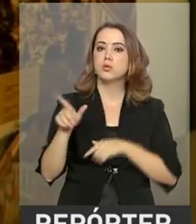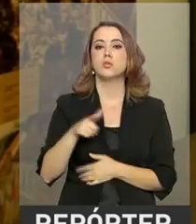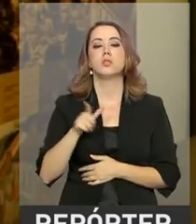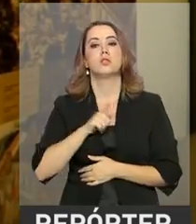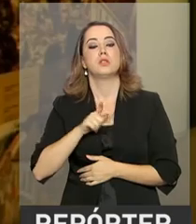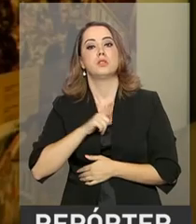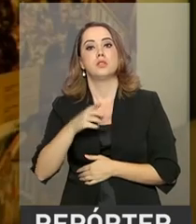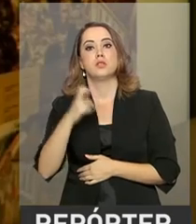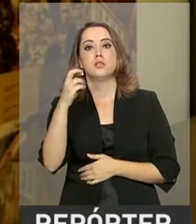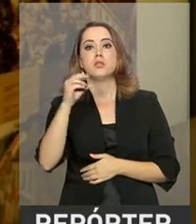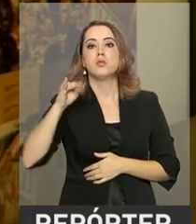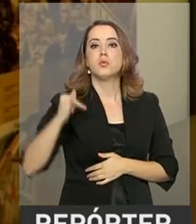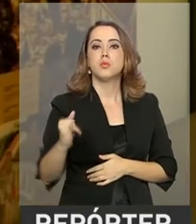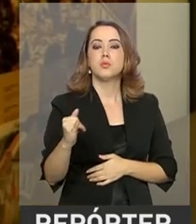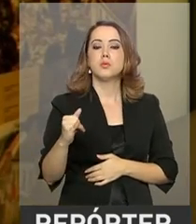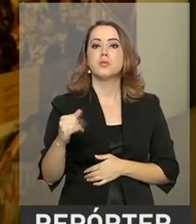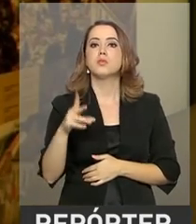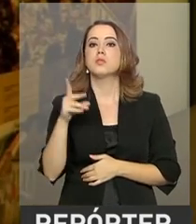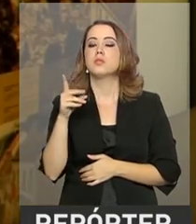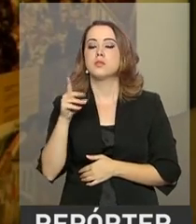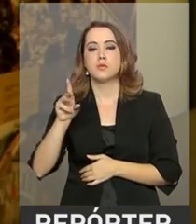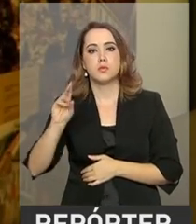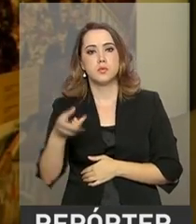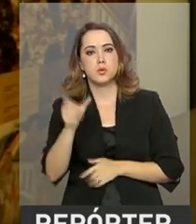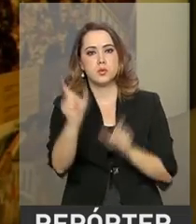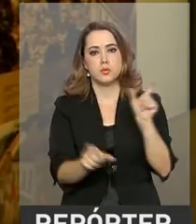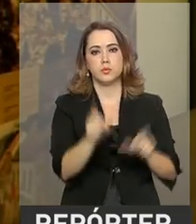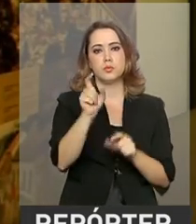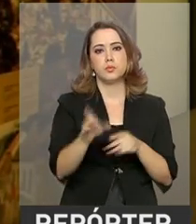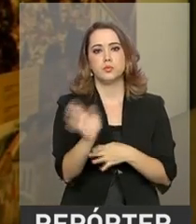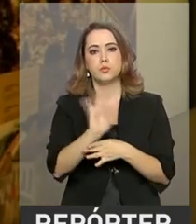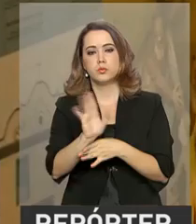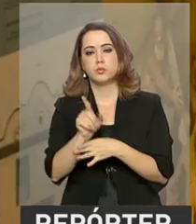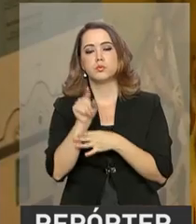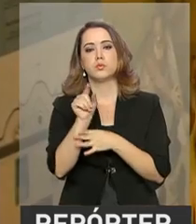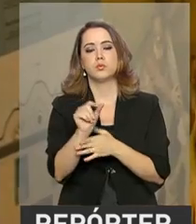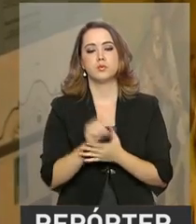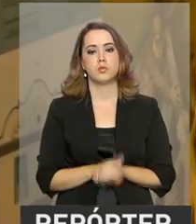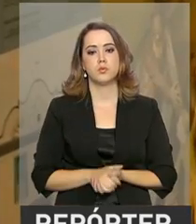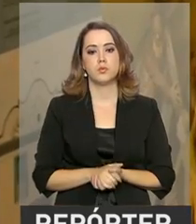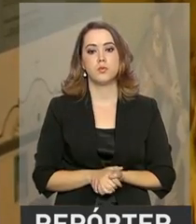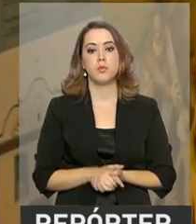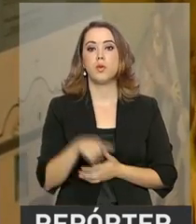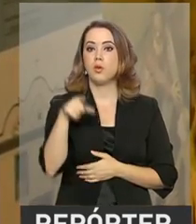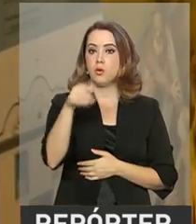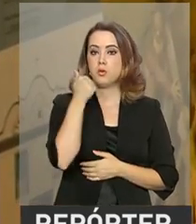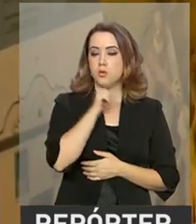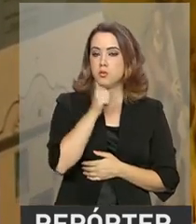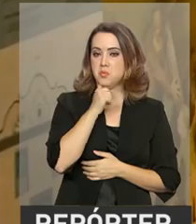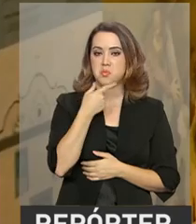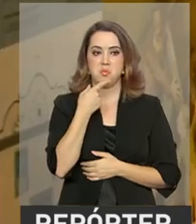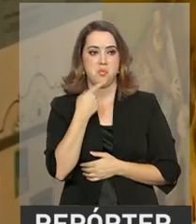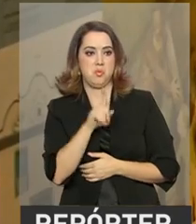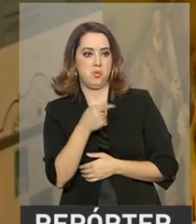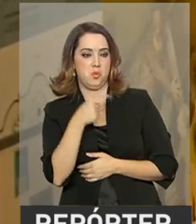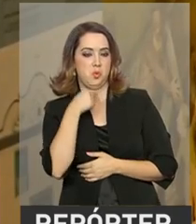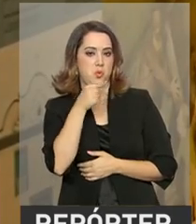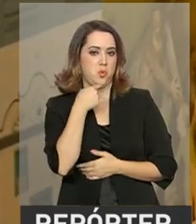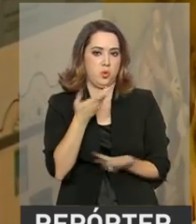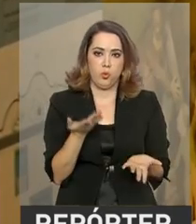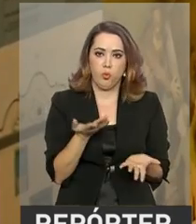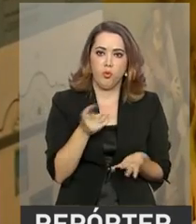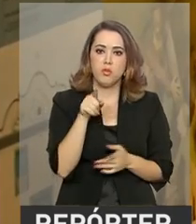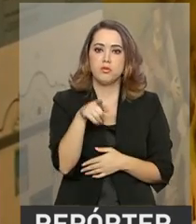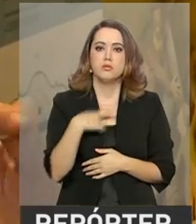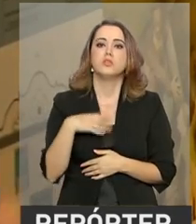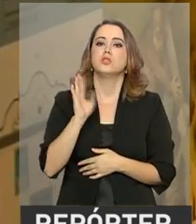5 bilhões. Então ele é menor no físico e maior no mediático. Ana Maria não tem dúvidas. A julgar pela